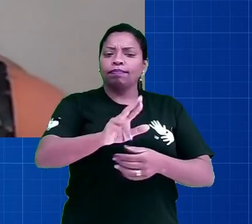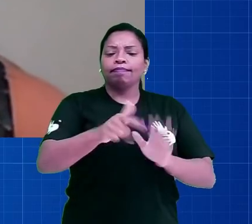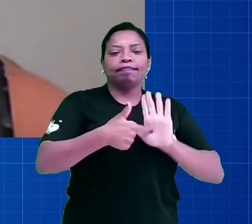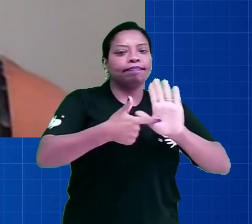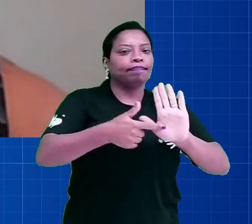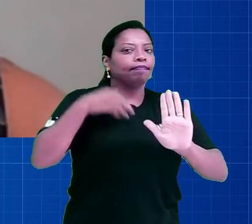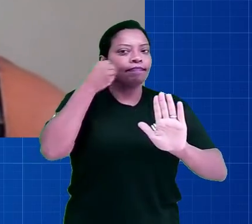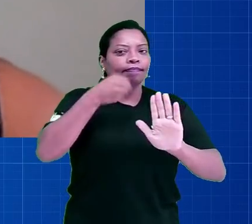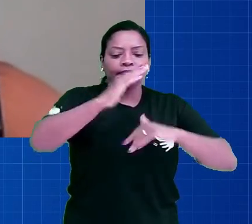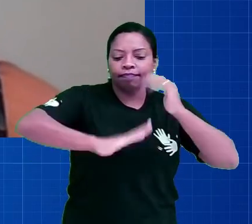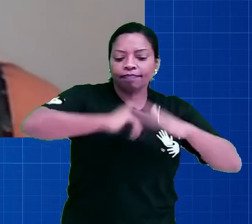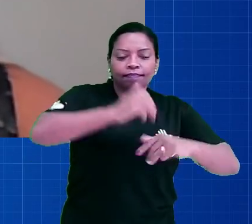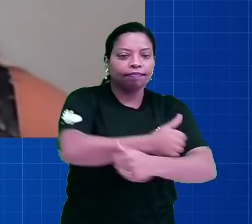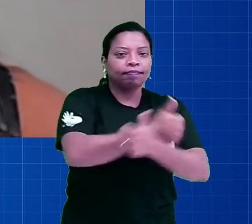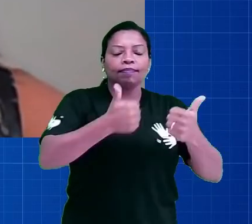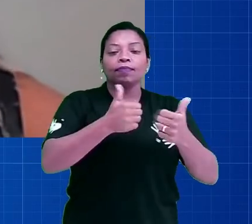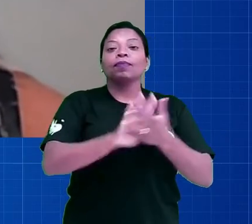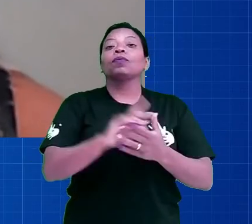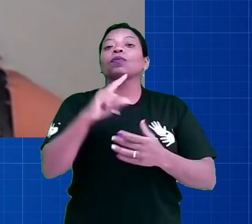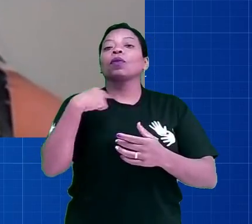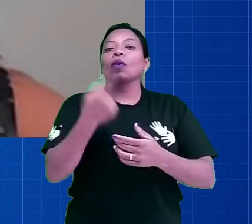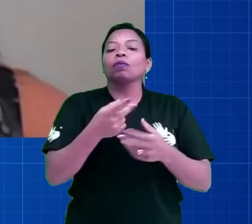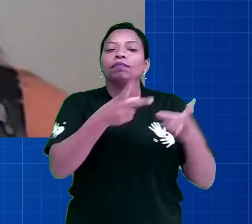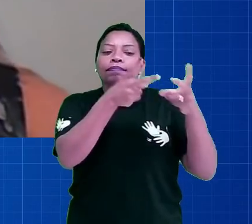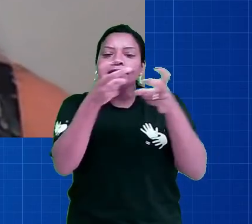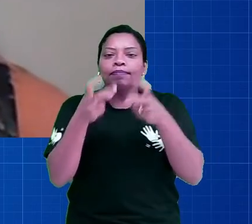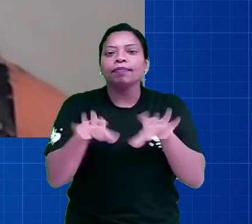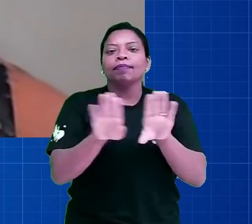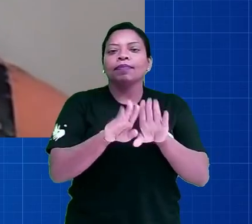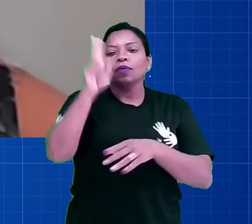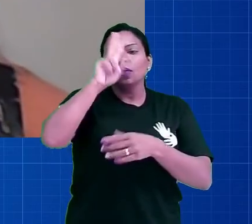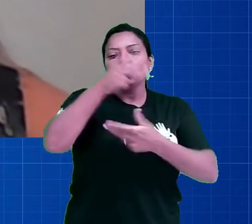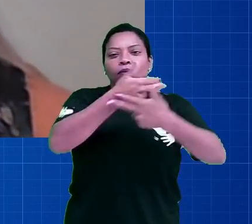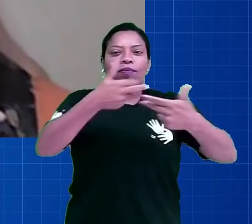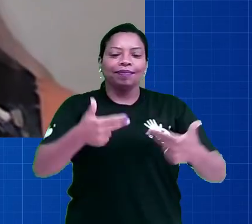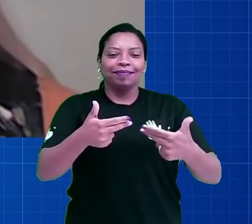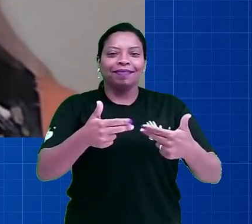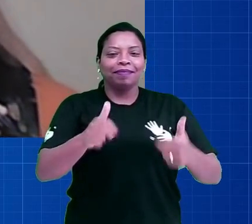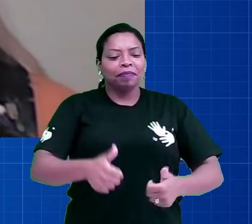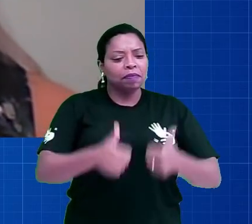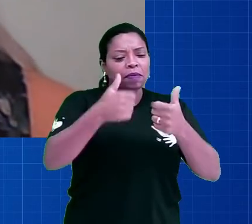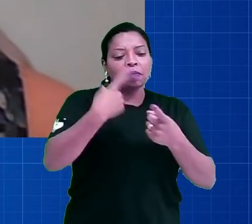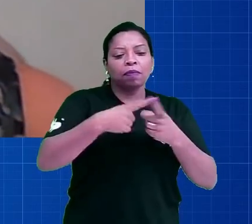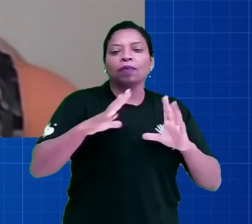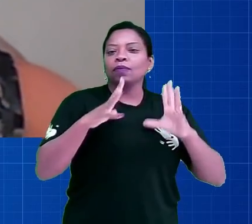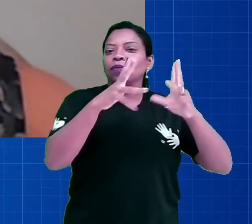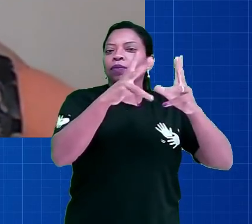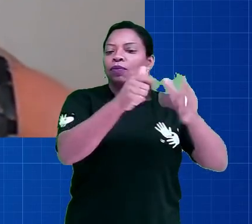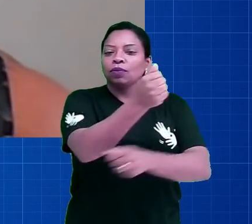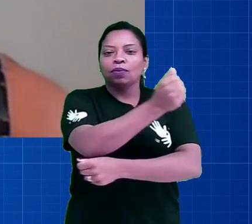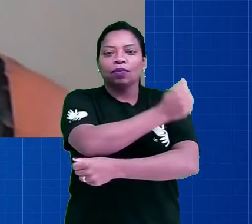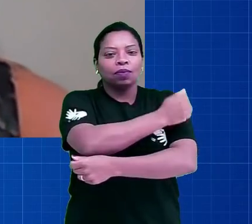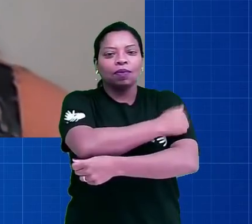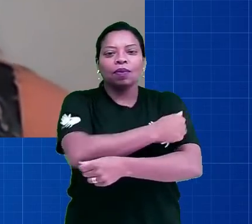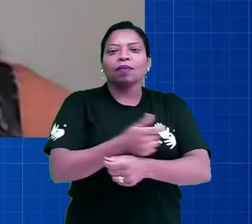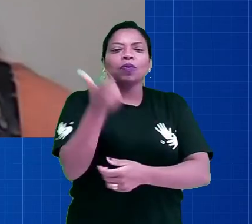delas, a gente vê ótimos resultados, né? Nessas mediações, a gente tem ouvido muitas histórias realmente do que a professora falou ali, de